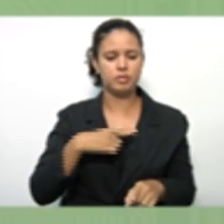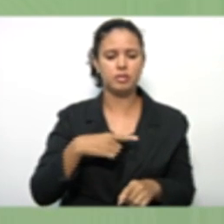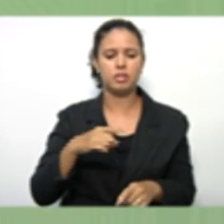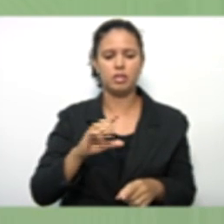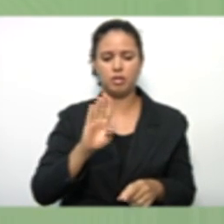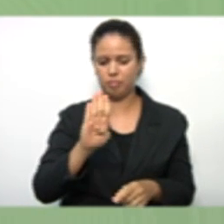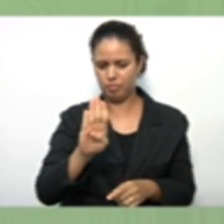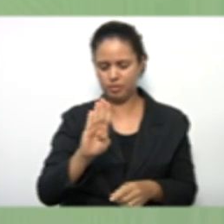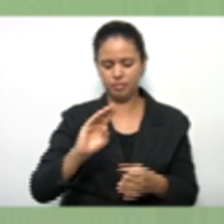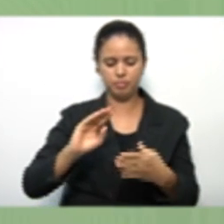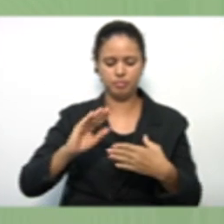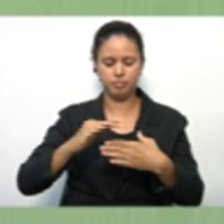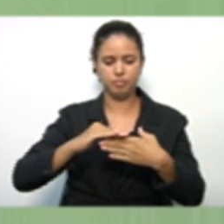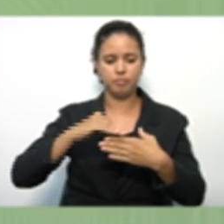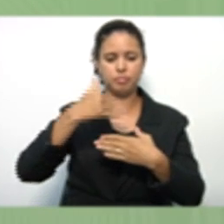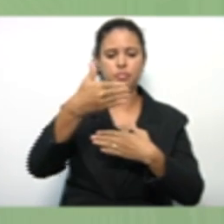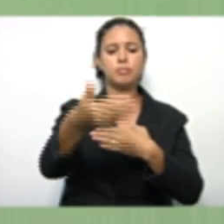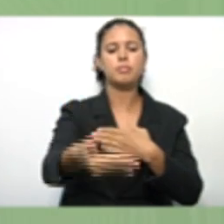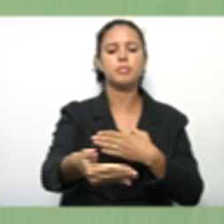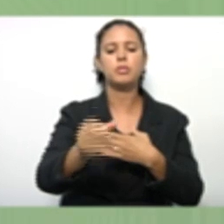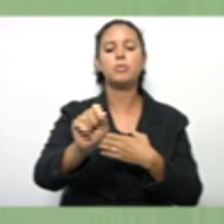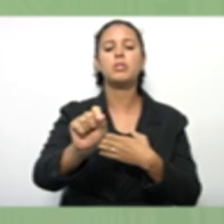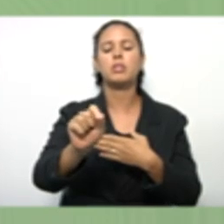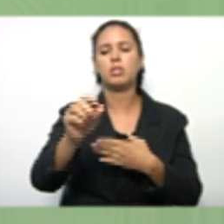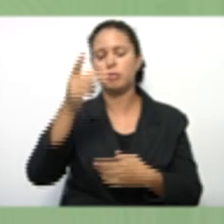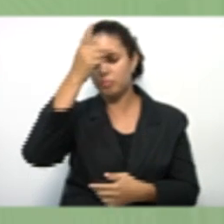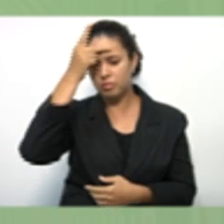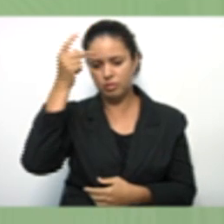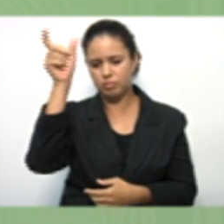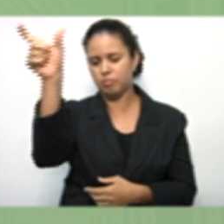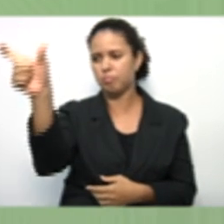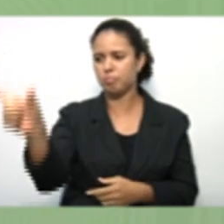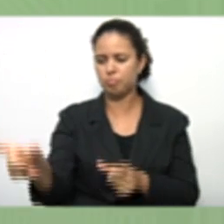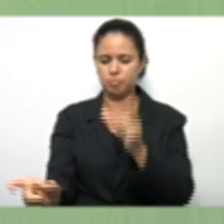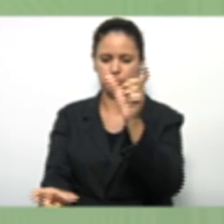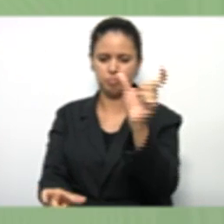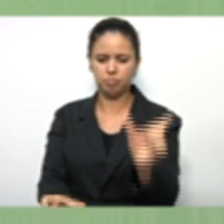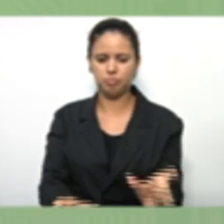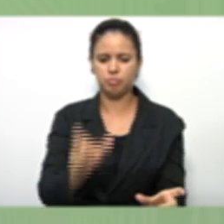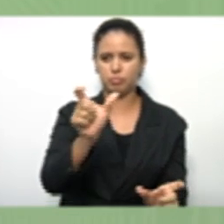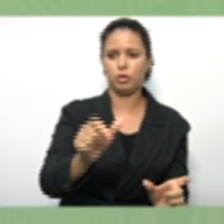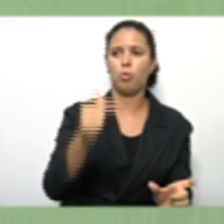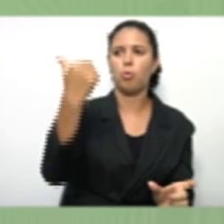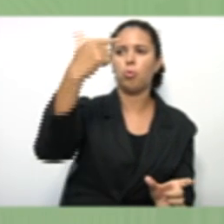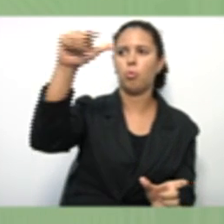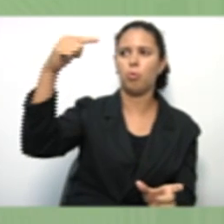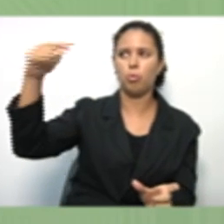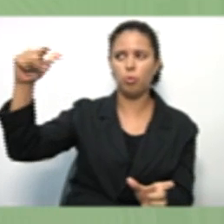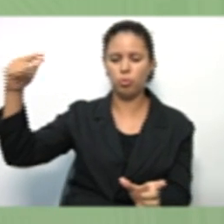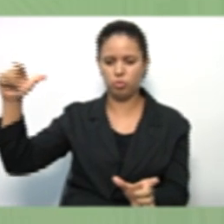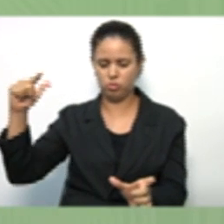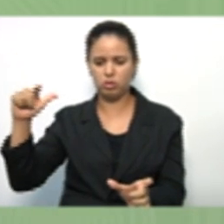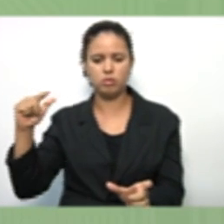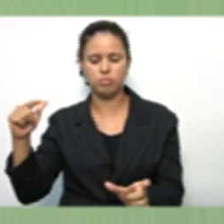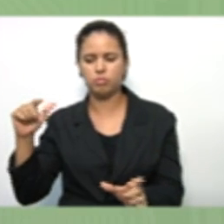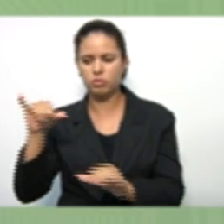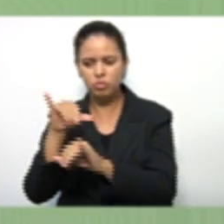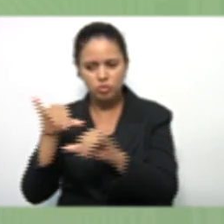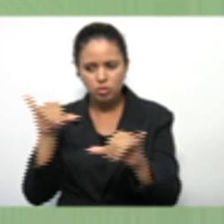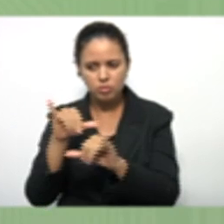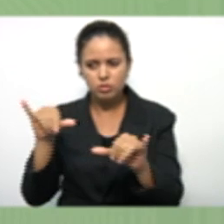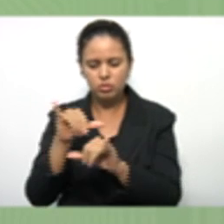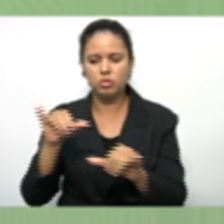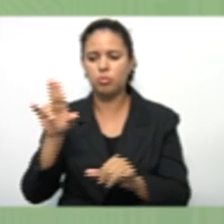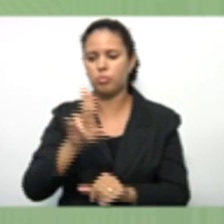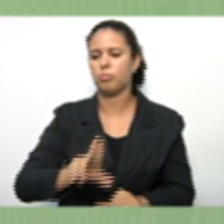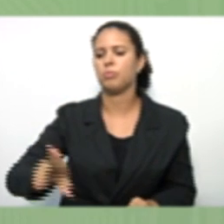externas, que utilizam as informações contábeis para o processo decisório. Vamos apresentar aqui para